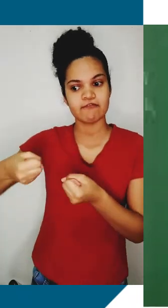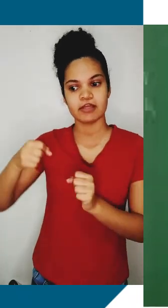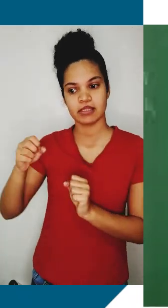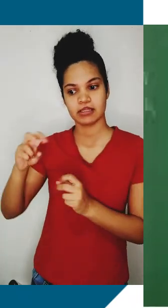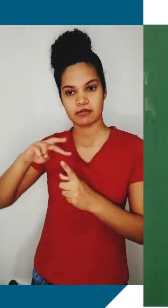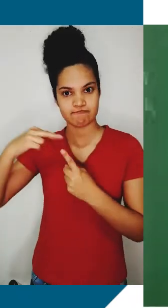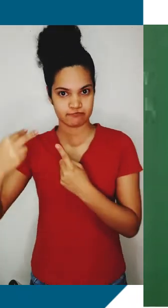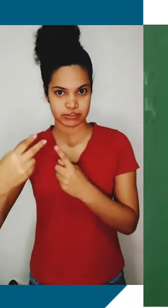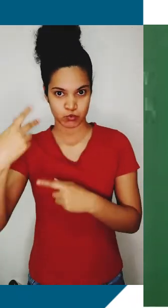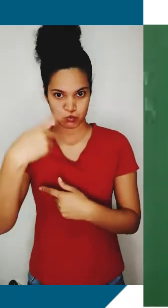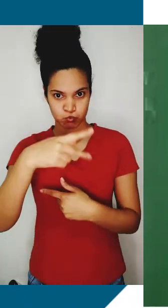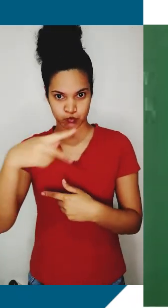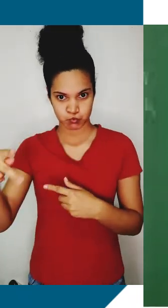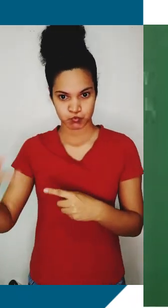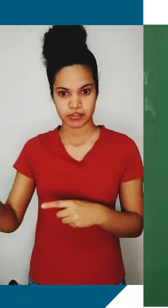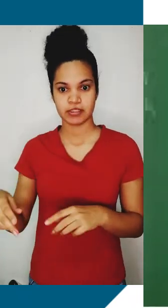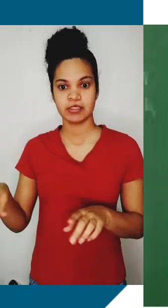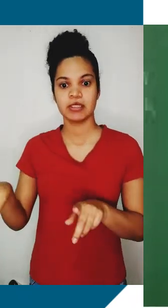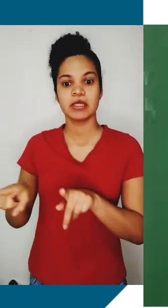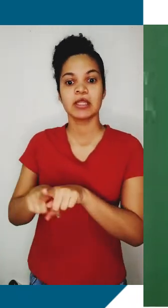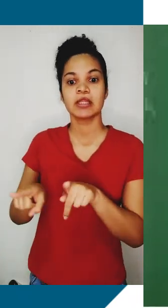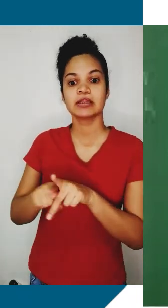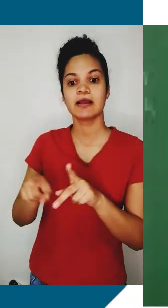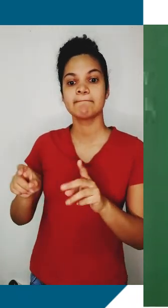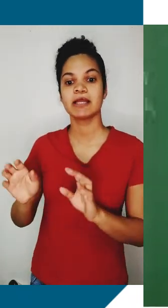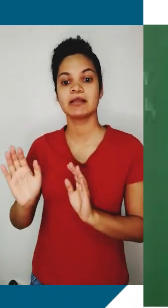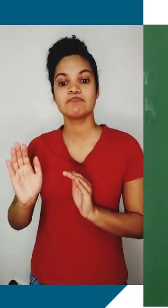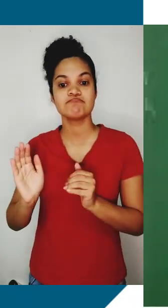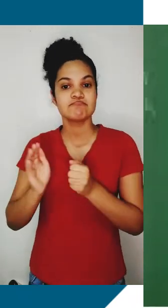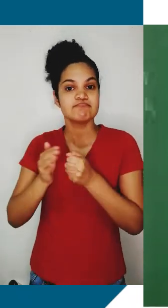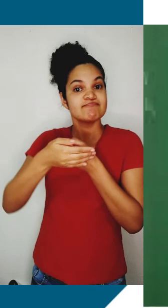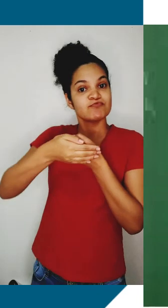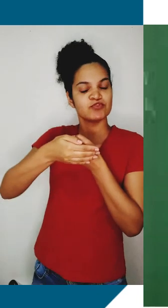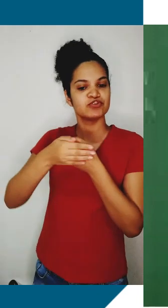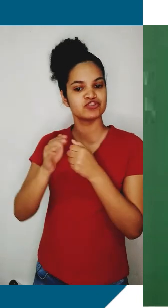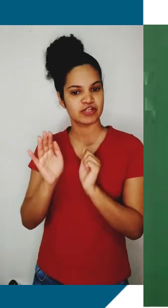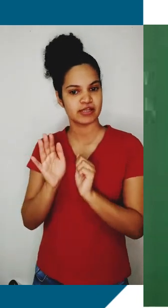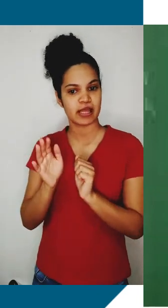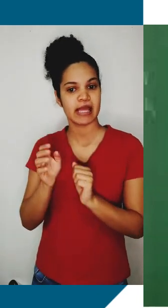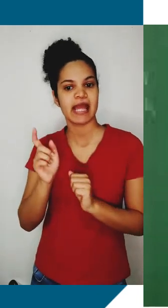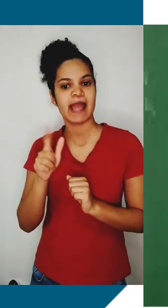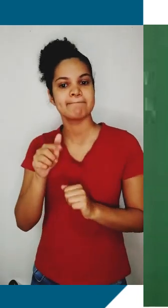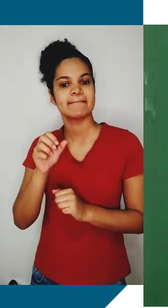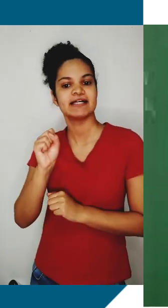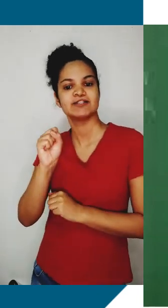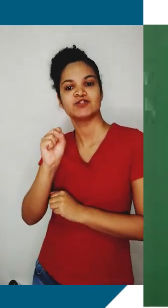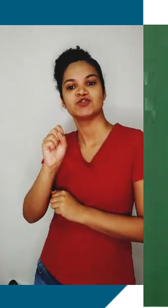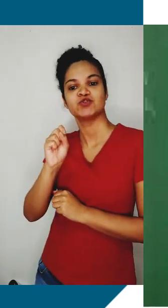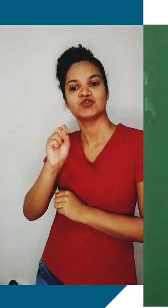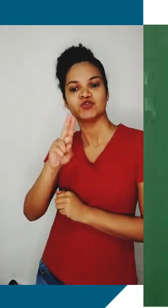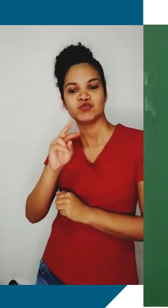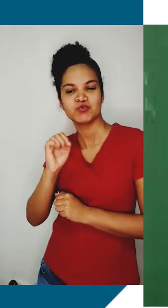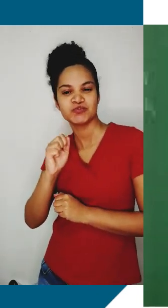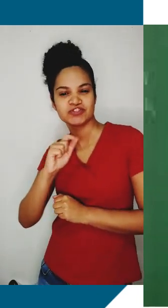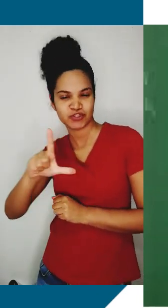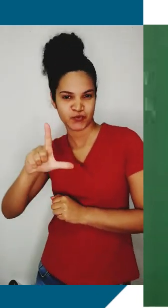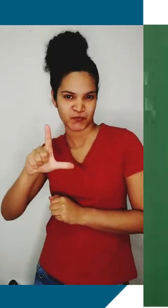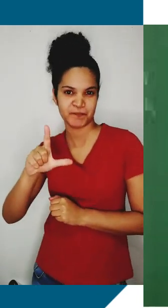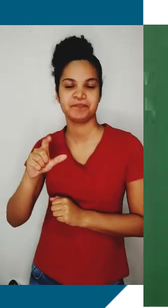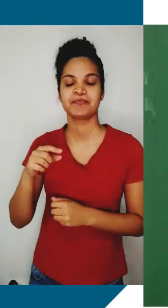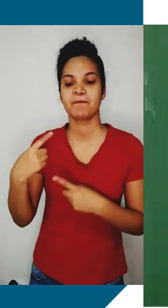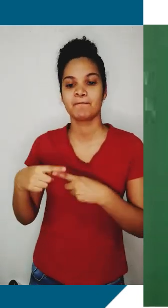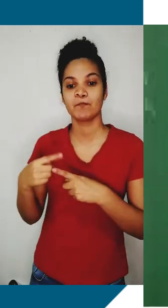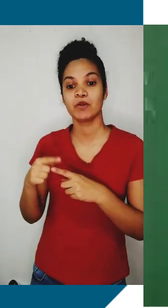vista, Ou você pode usar a tese implícita, a sugestiva. Ela é mais sutil, ela sugere o ponto de